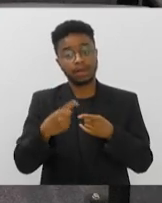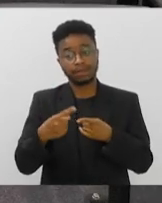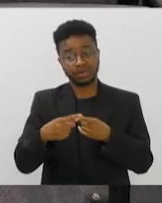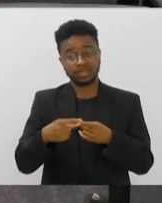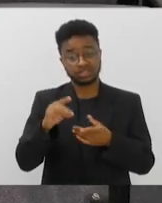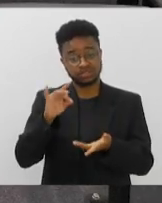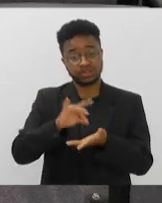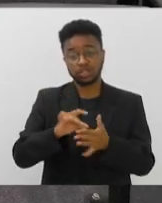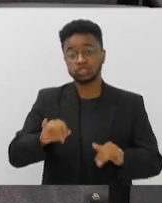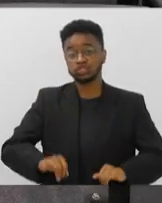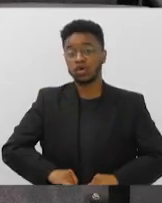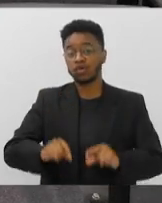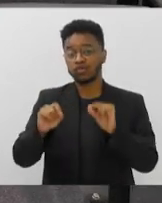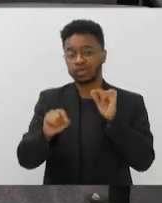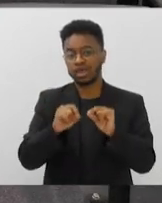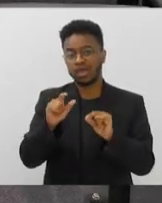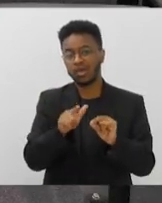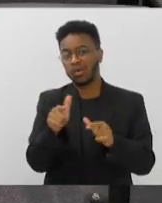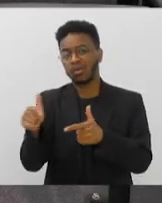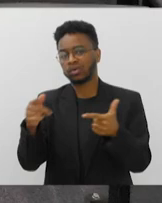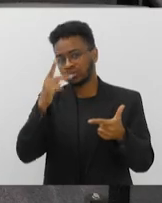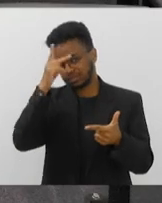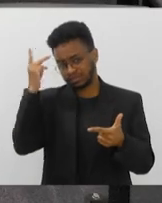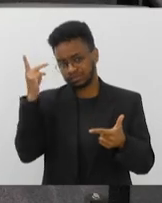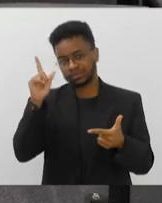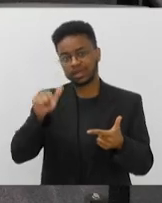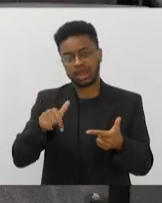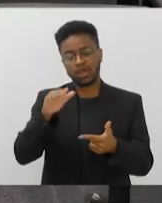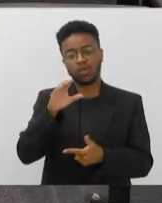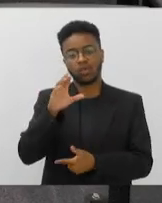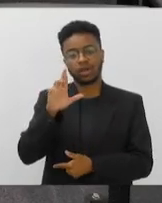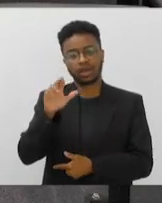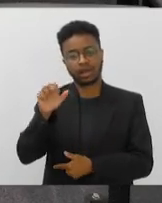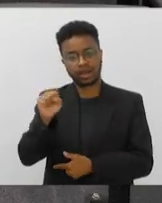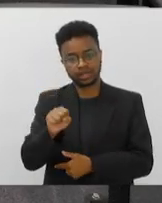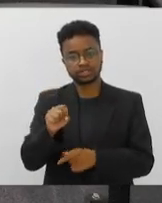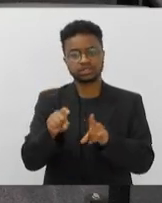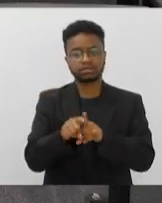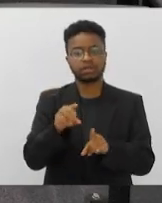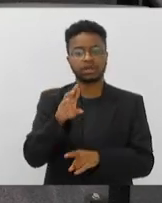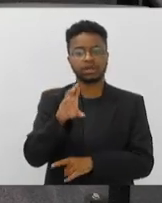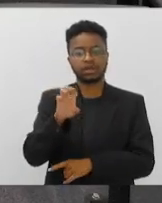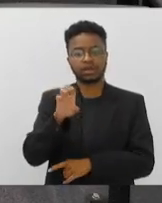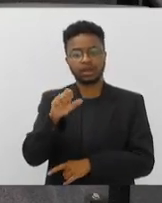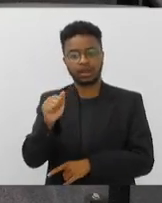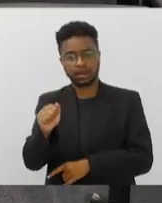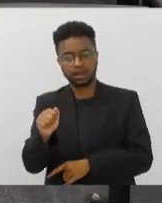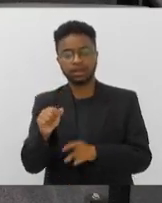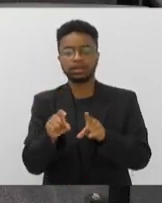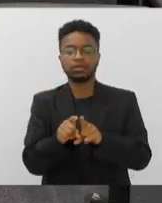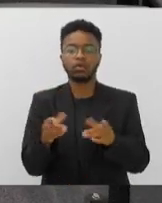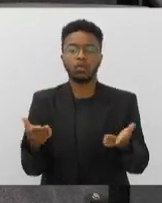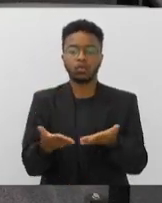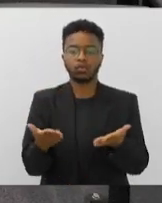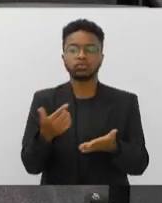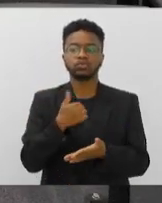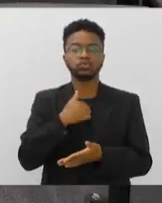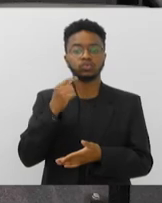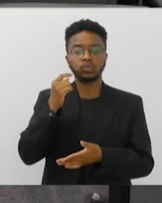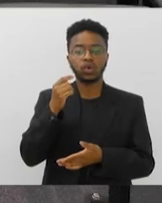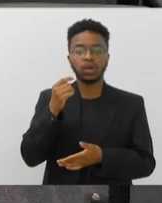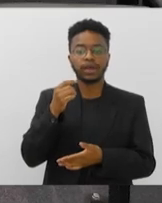sofre é aponta Quem sofre são os crais são os creias e aqui hoje eu ouvi muito falar sobre